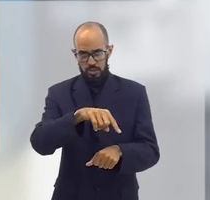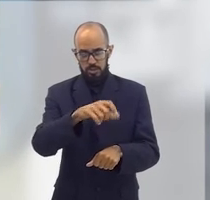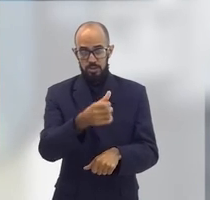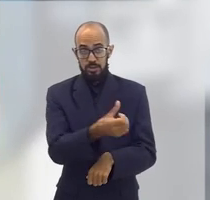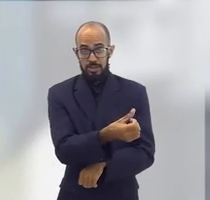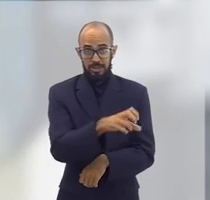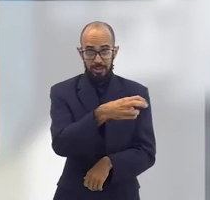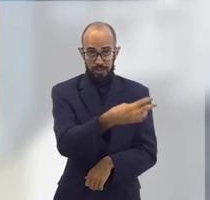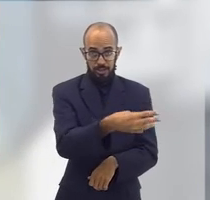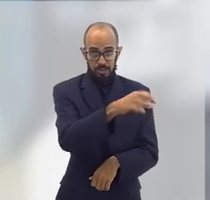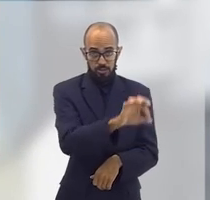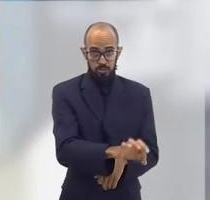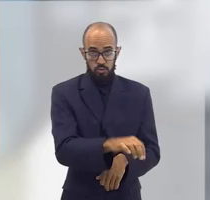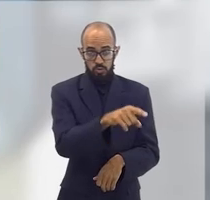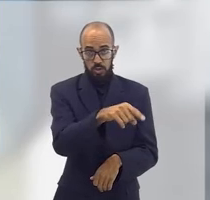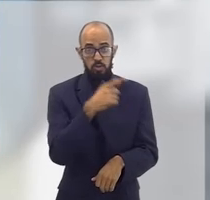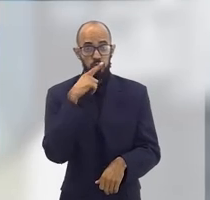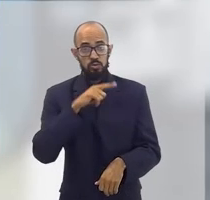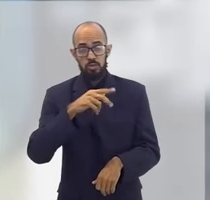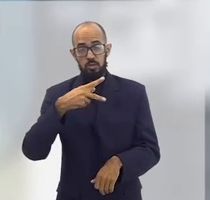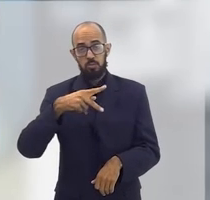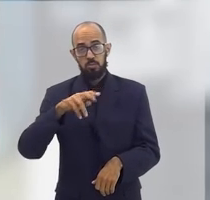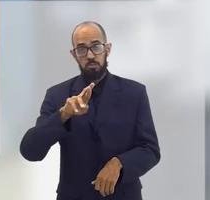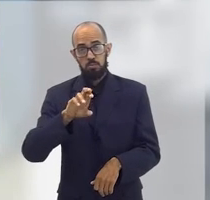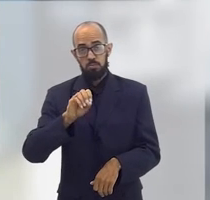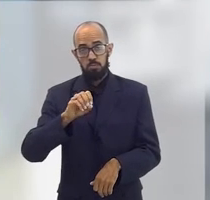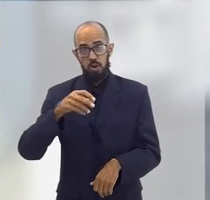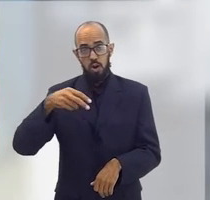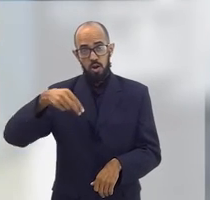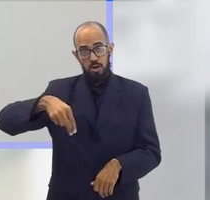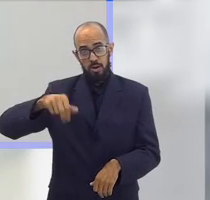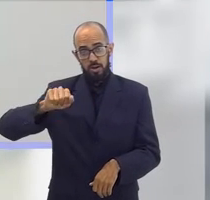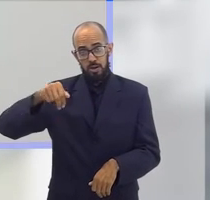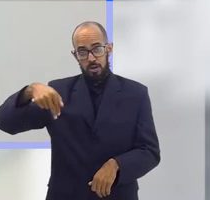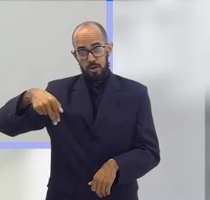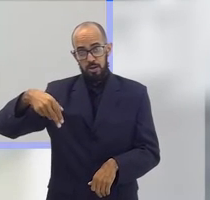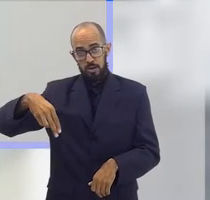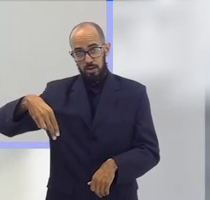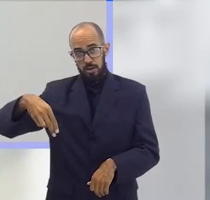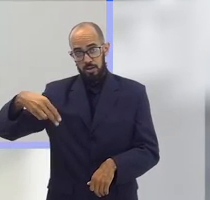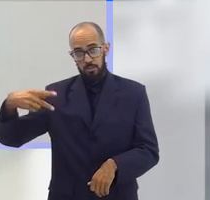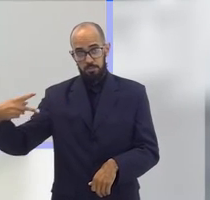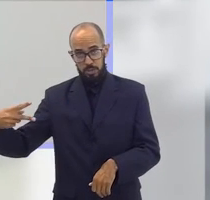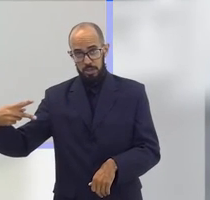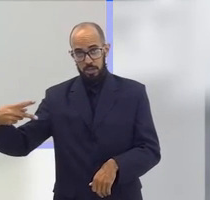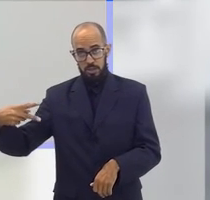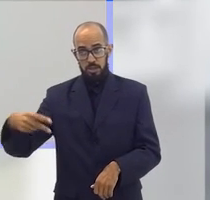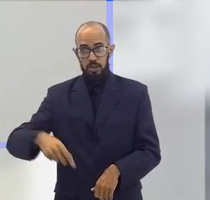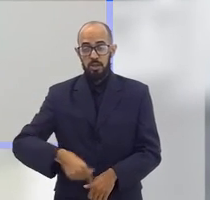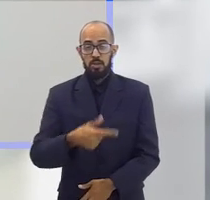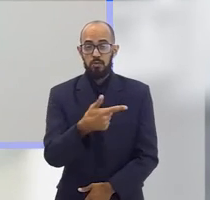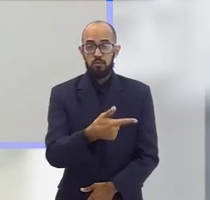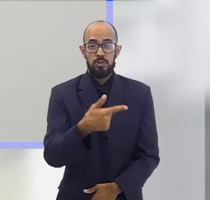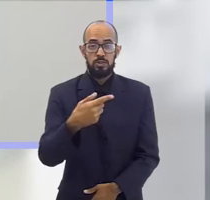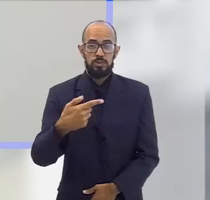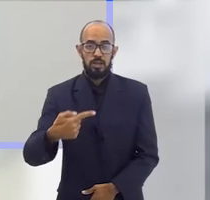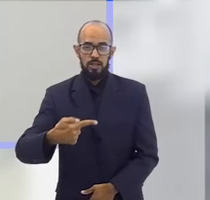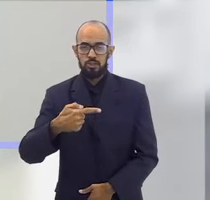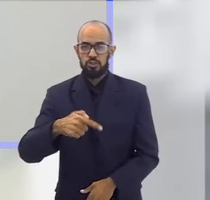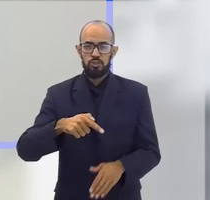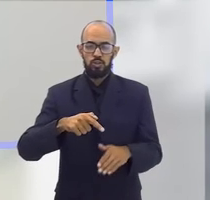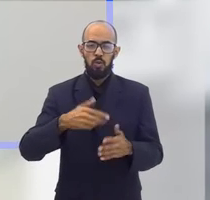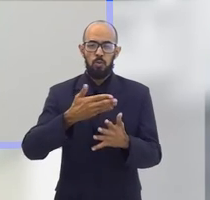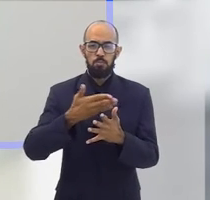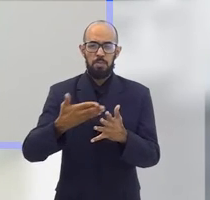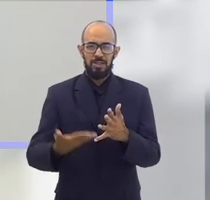Destes, 63% contrataram via PRONAMP, e 27, eu estou lendo aqui, 27 estão com parcelas